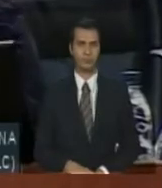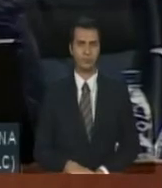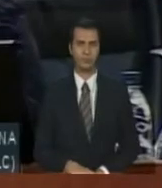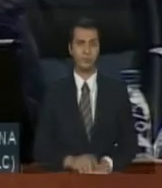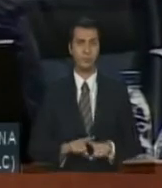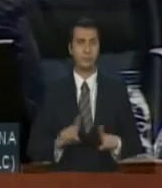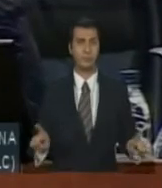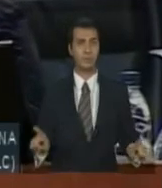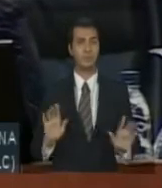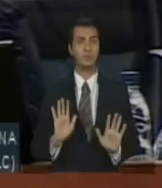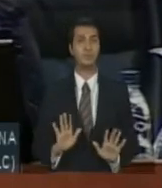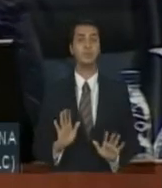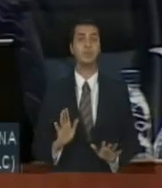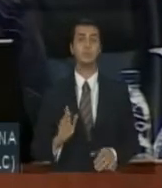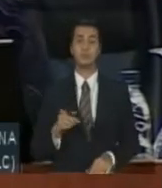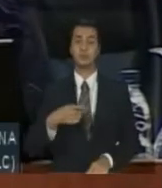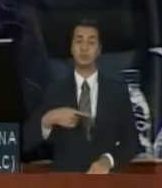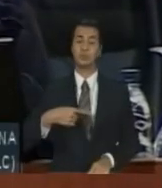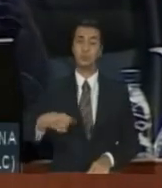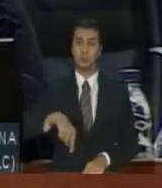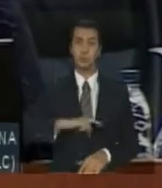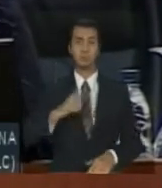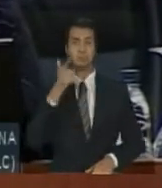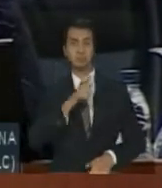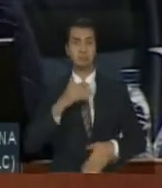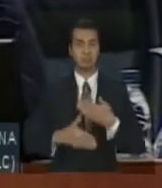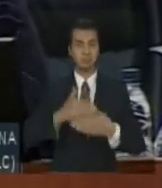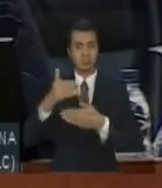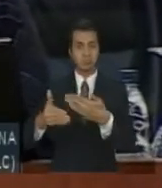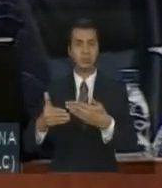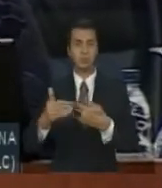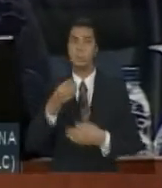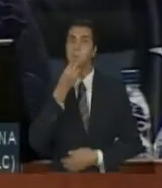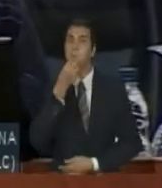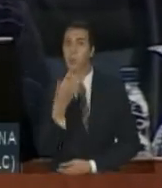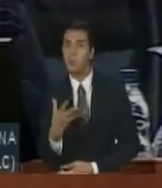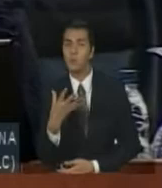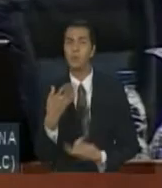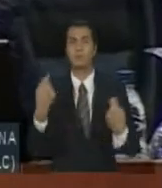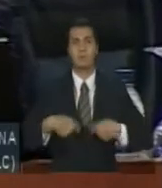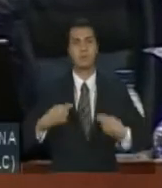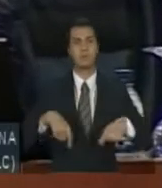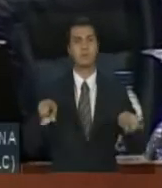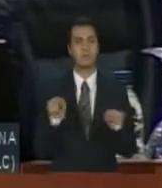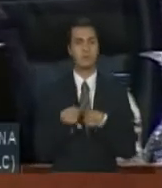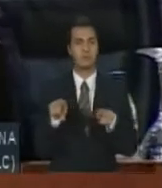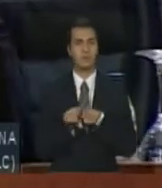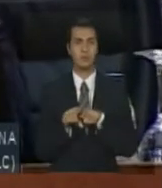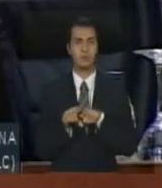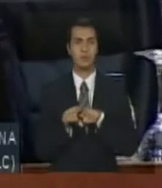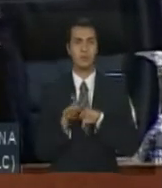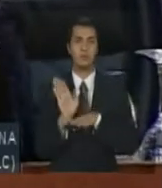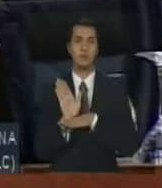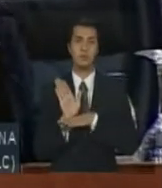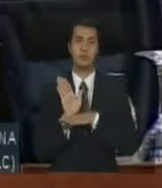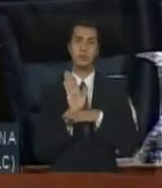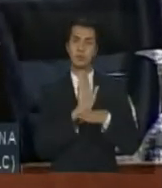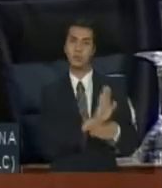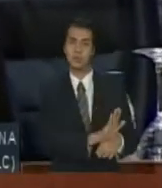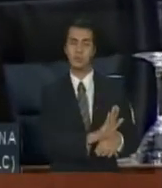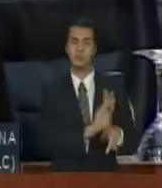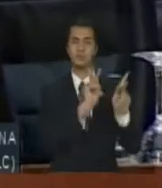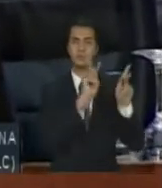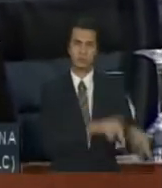será um grande benefício se nós soubermos também resgatar as